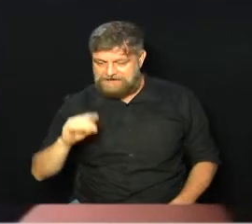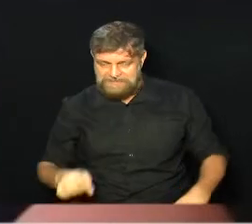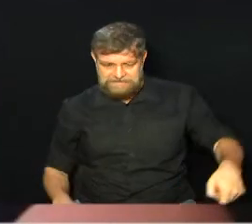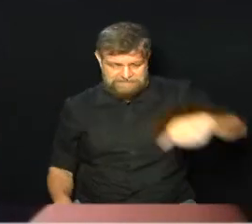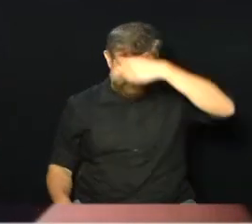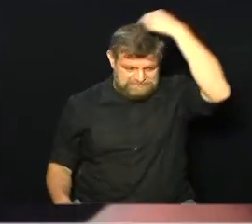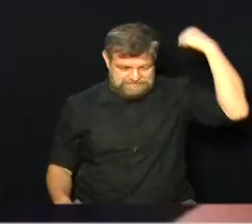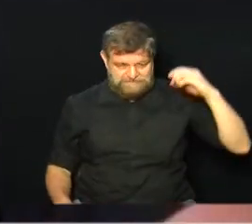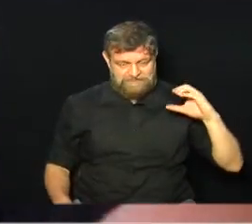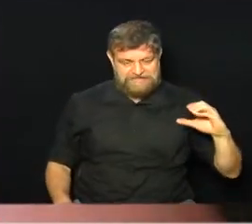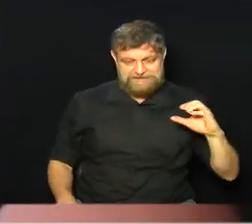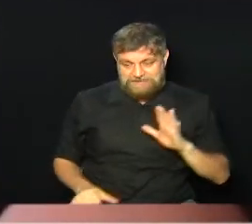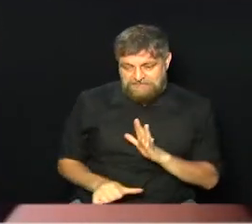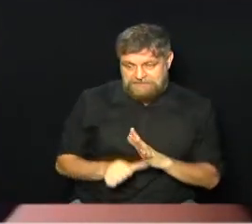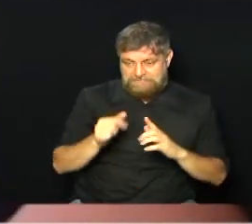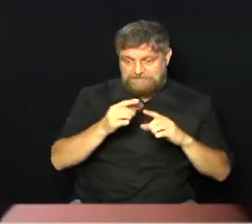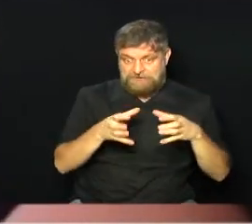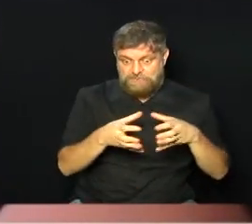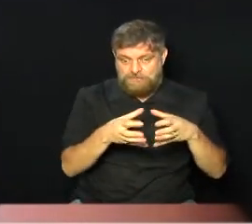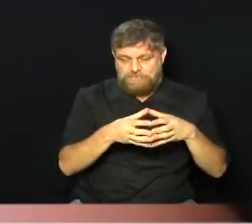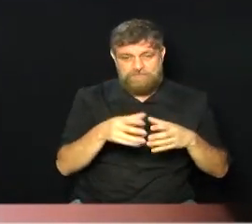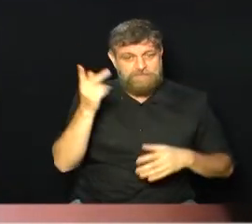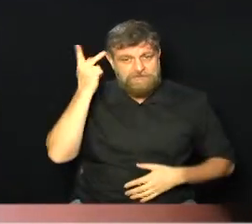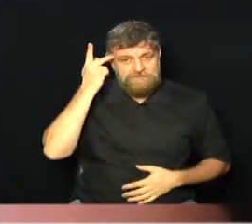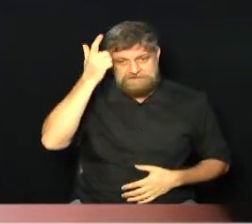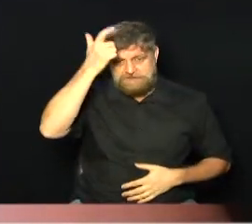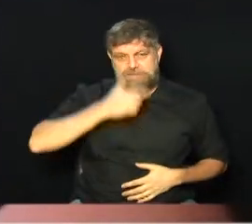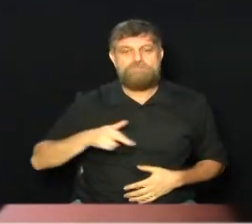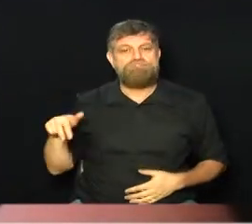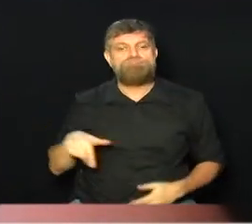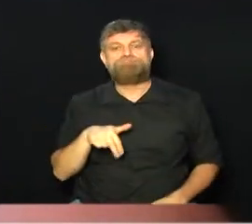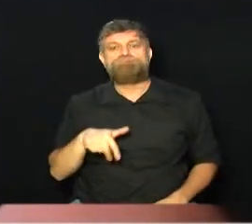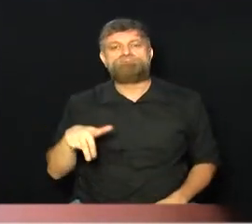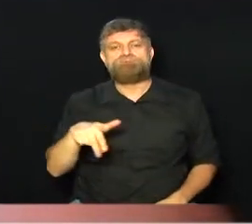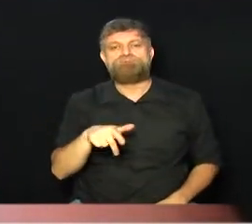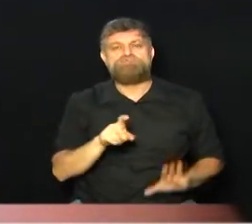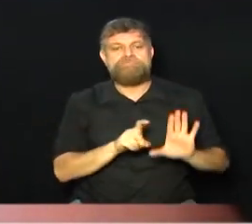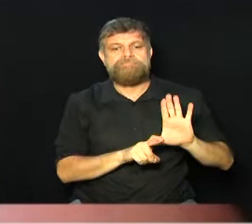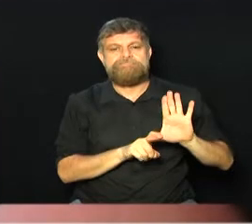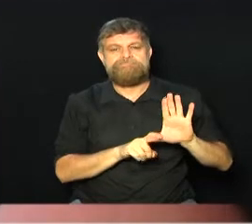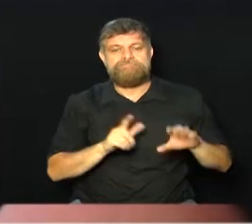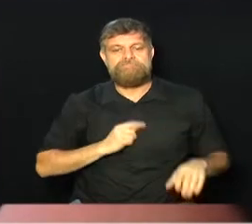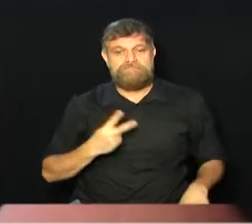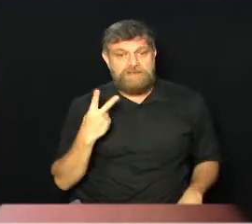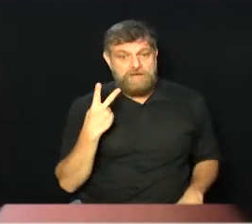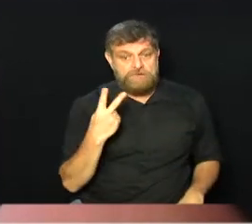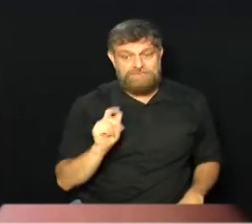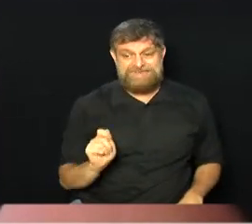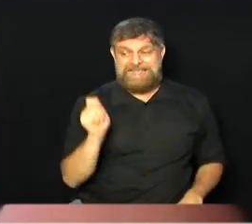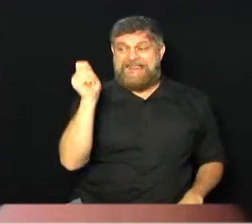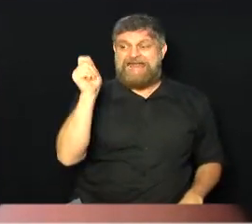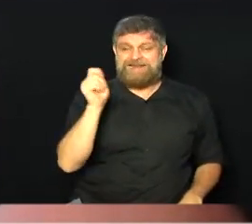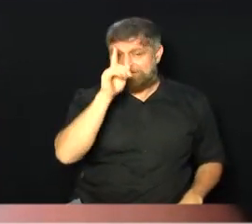Paulista. E eu entrei naquele jogo pendurado com 2 amarelos. E